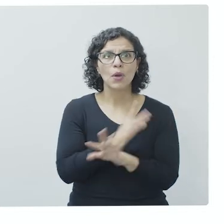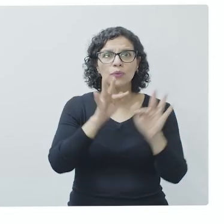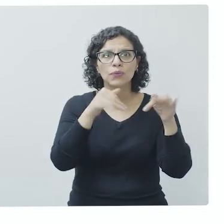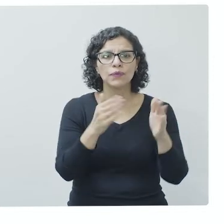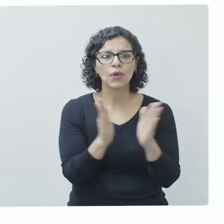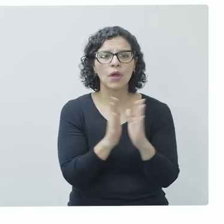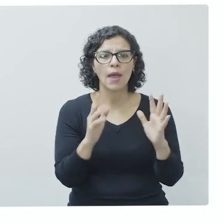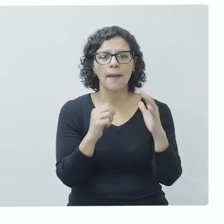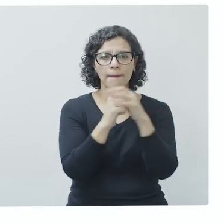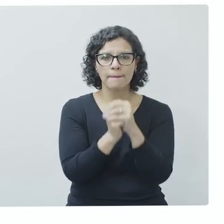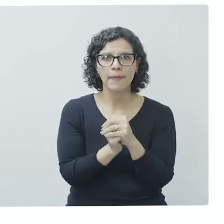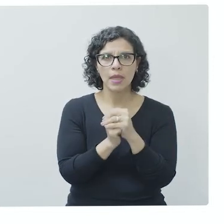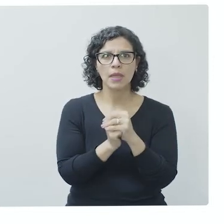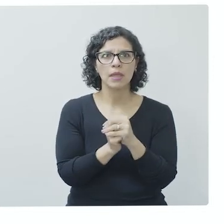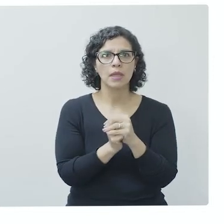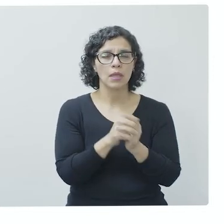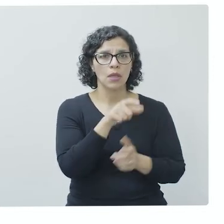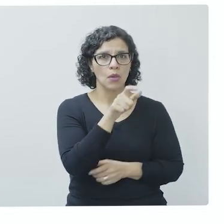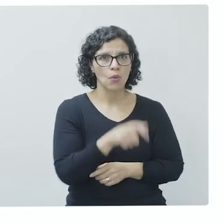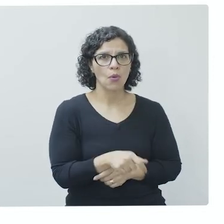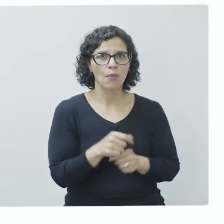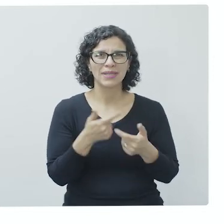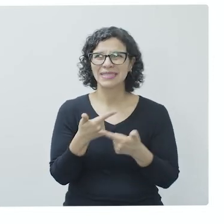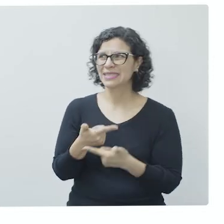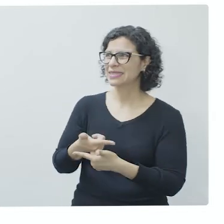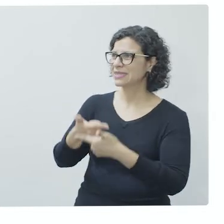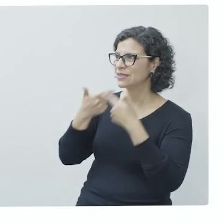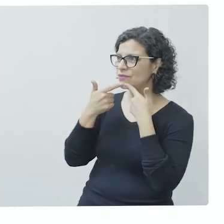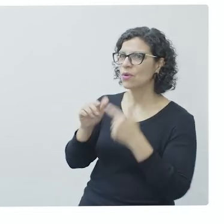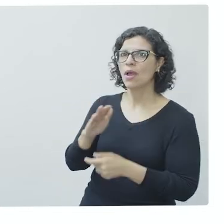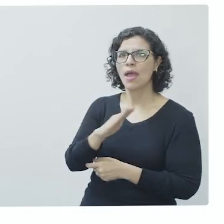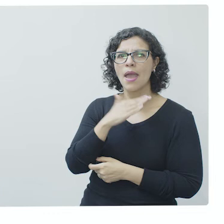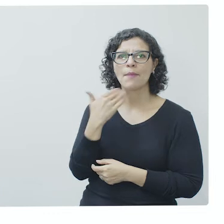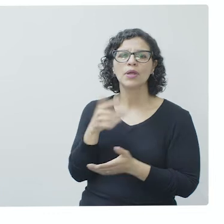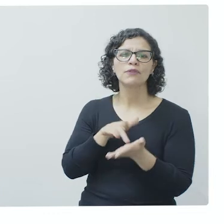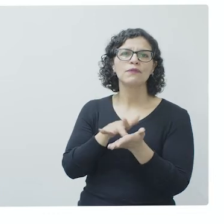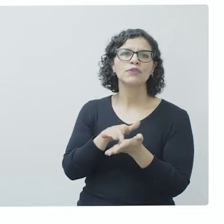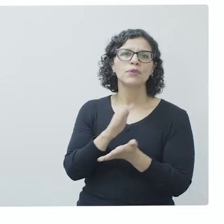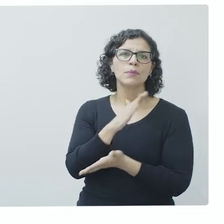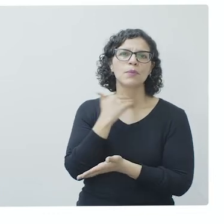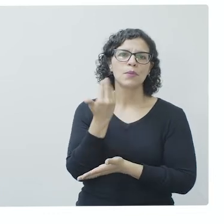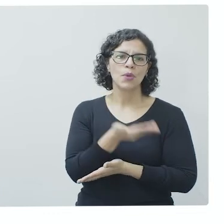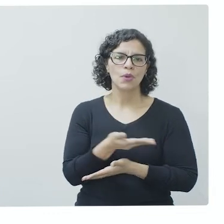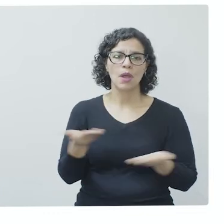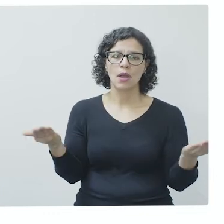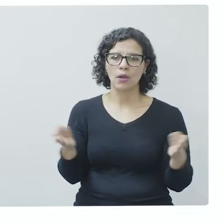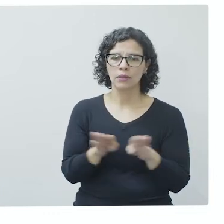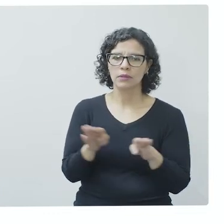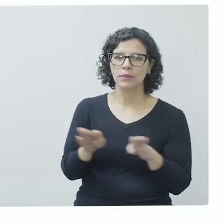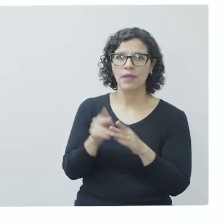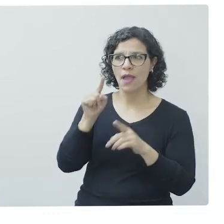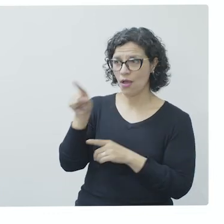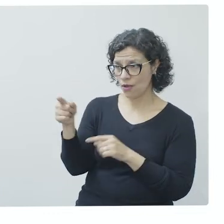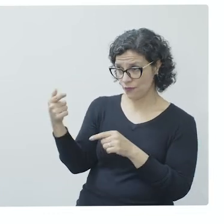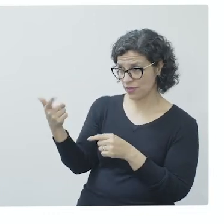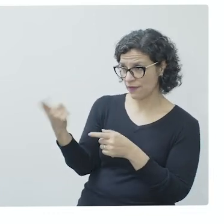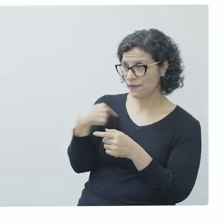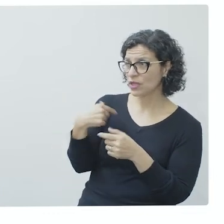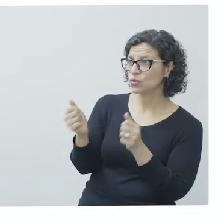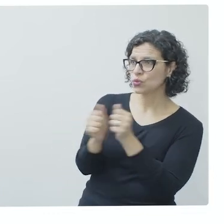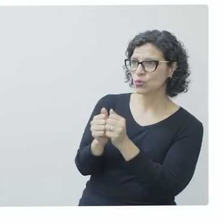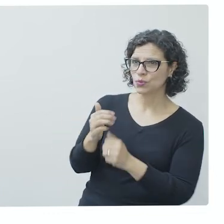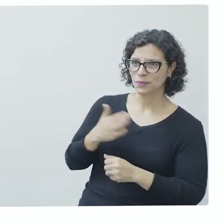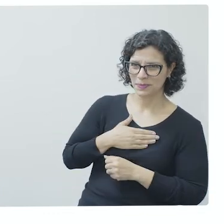de dizer amém, o morto abriu os olhos e sorriu. Era a morte fingindo-se de morto. Agora você